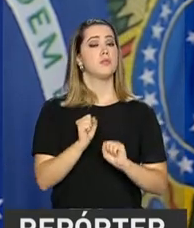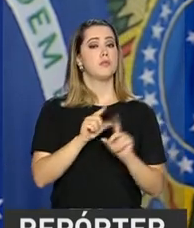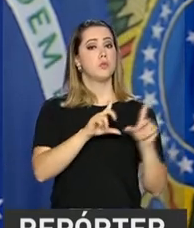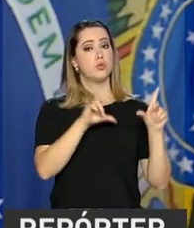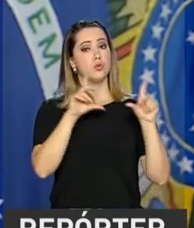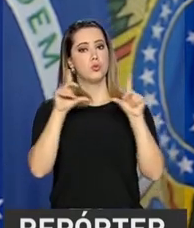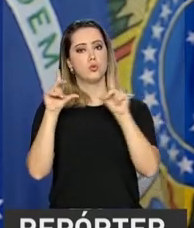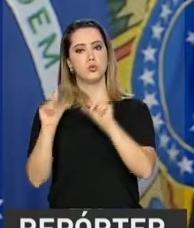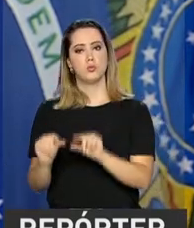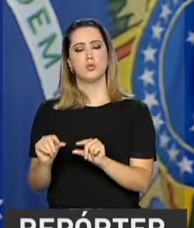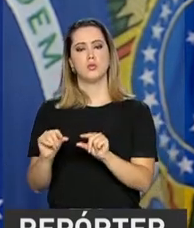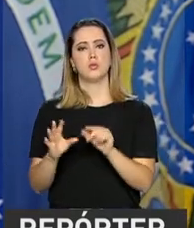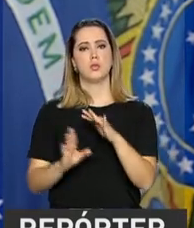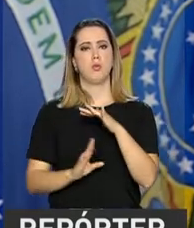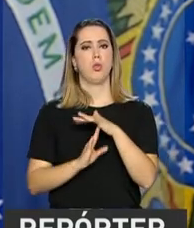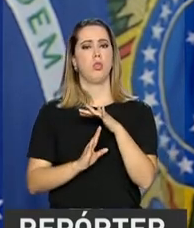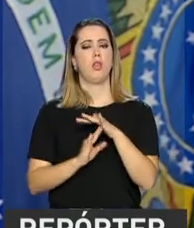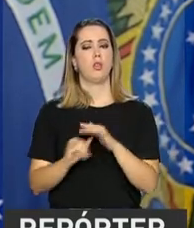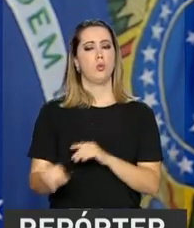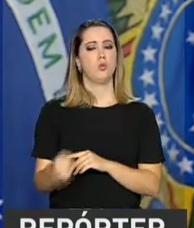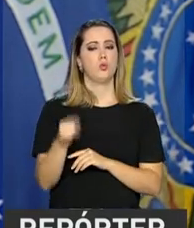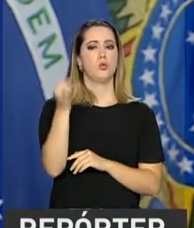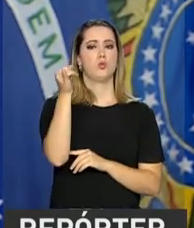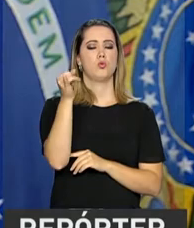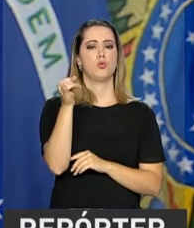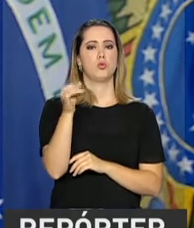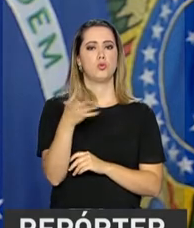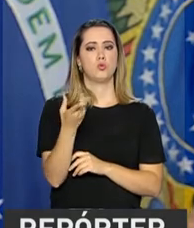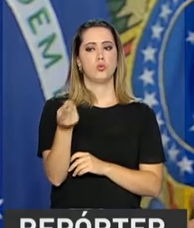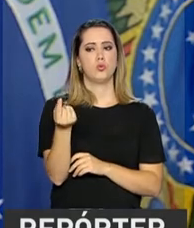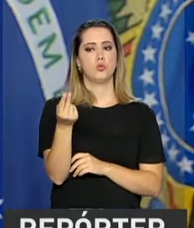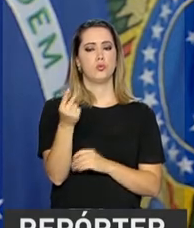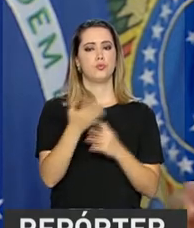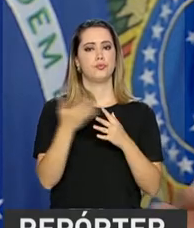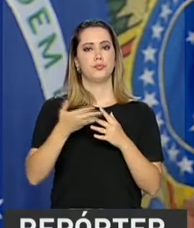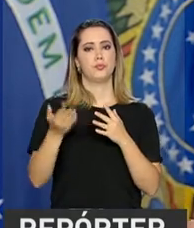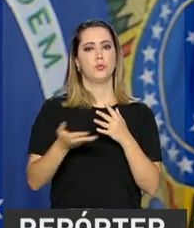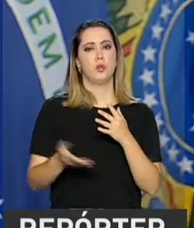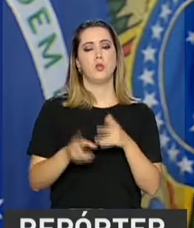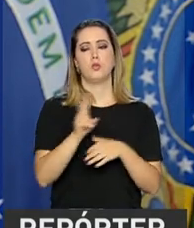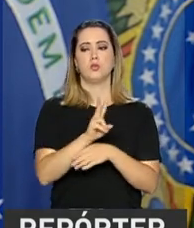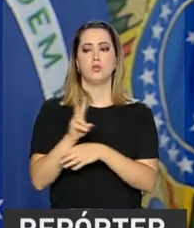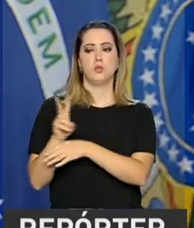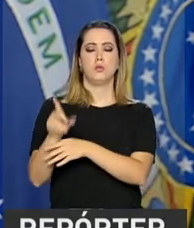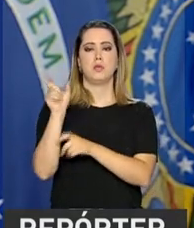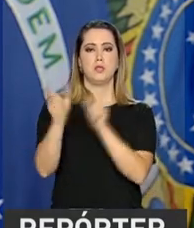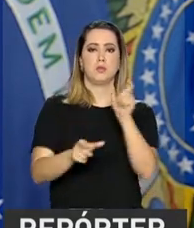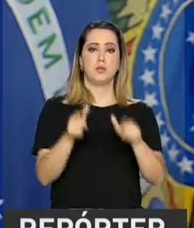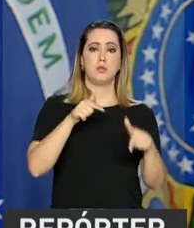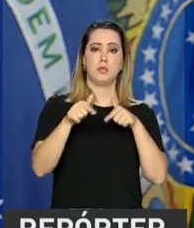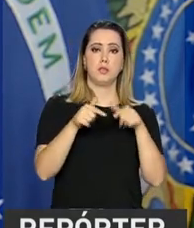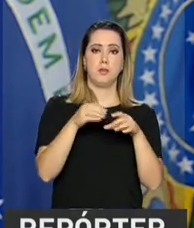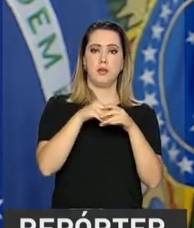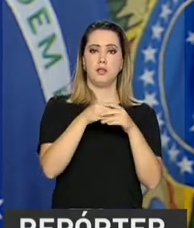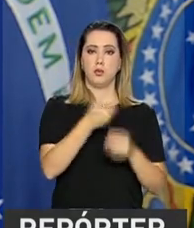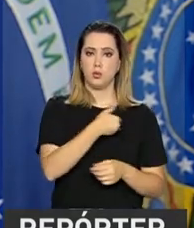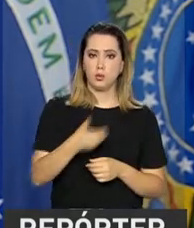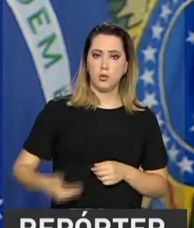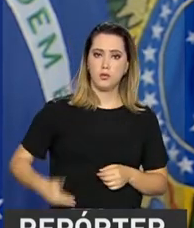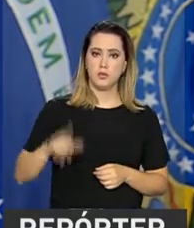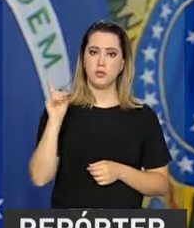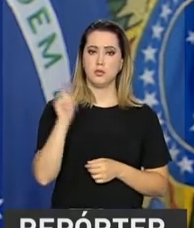o teto dos juros do chamado crédito consignado esta é uma outra medida que aquele concedido